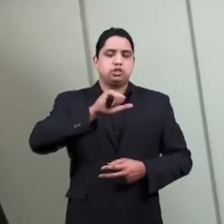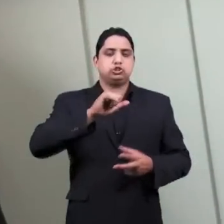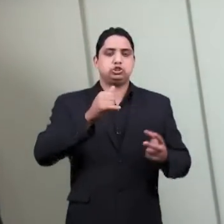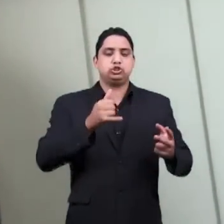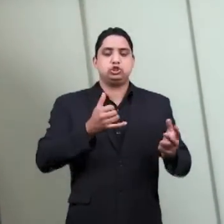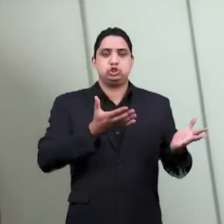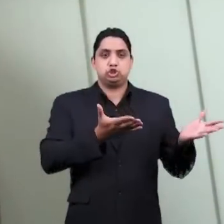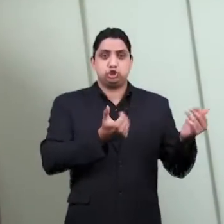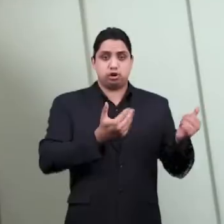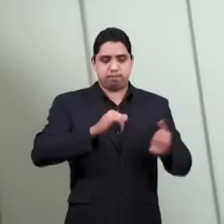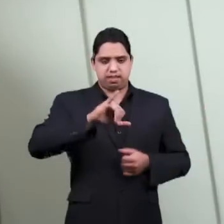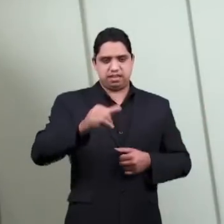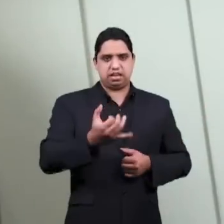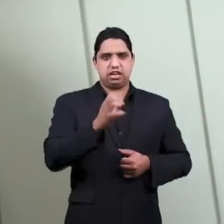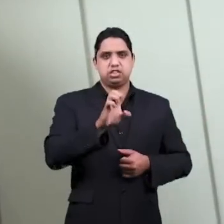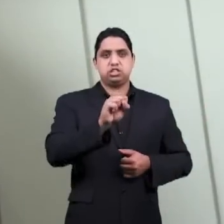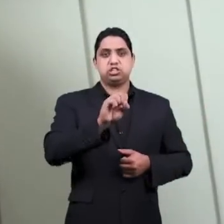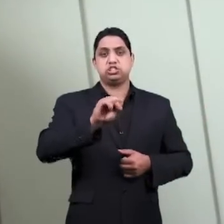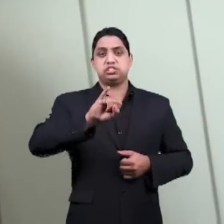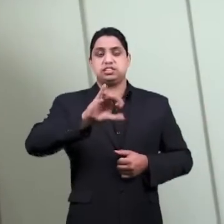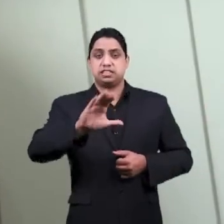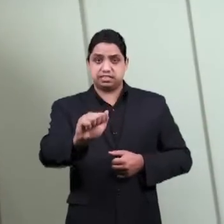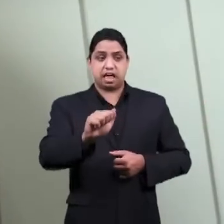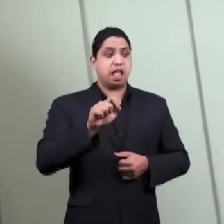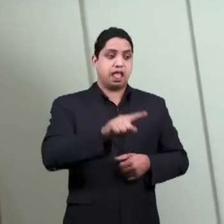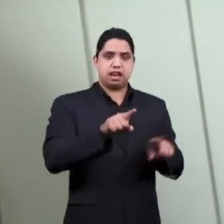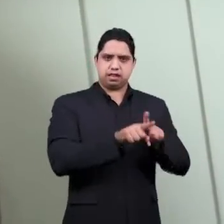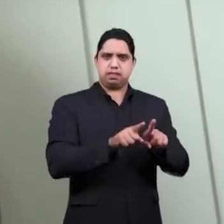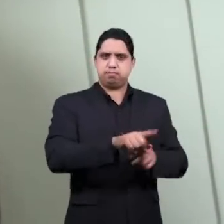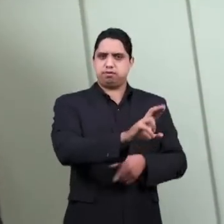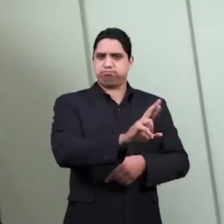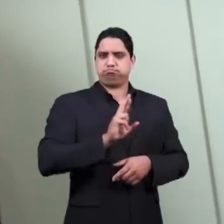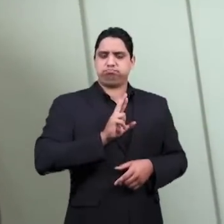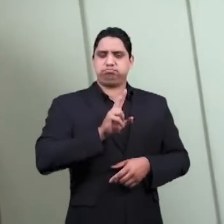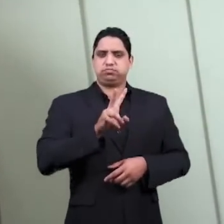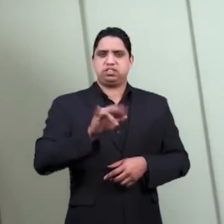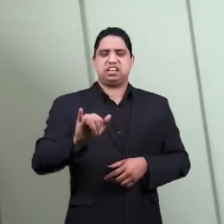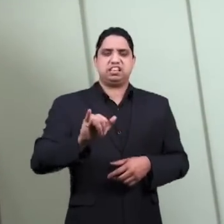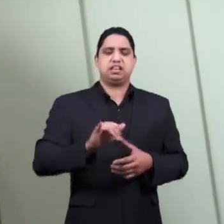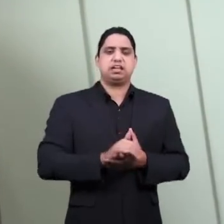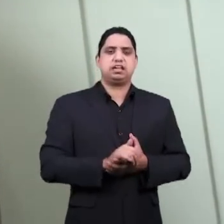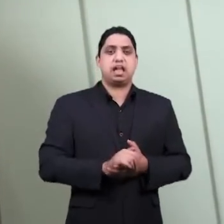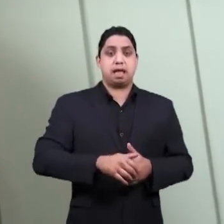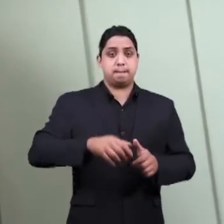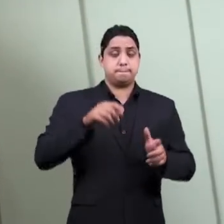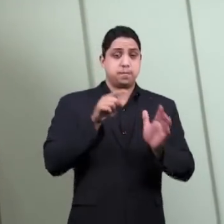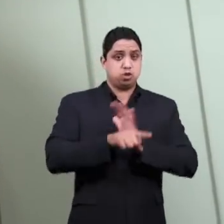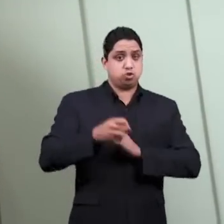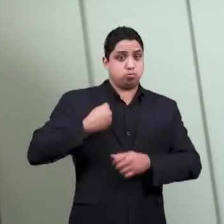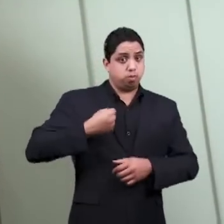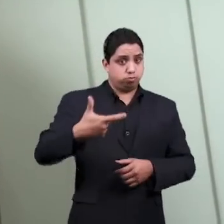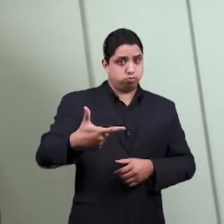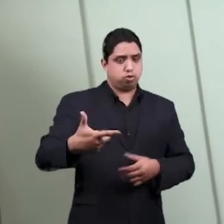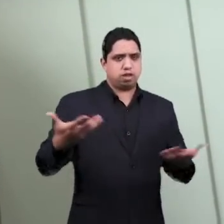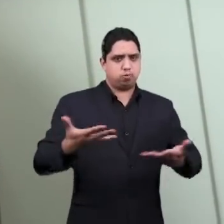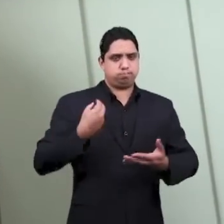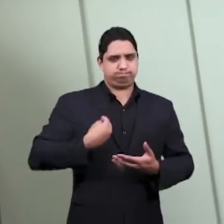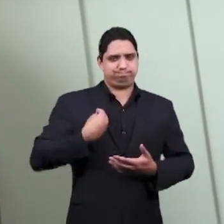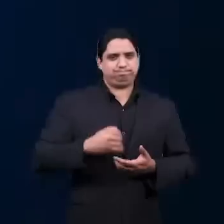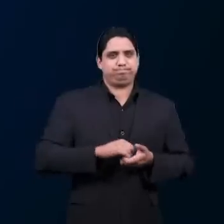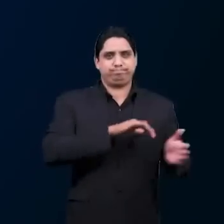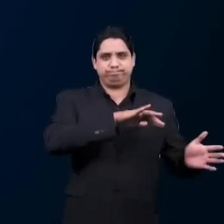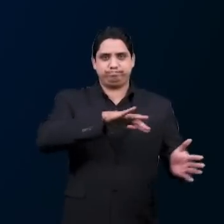jovens da igreja ali de Duque de Caxias, ela também vai dar uma resposta a essa segunda pergunta. Vamos então